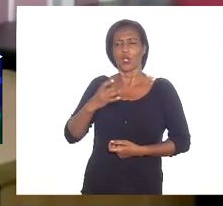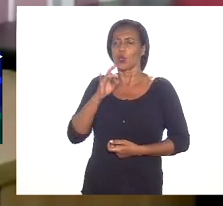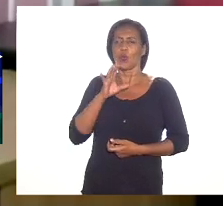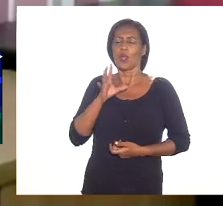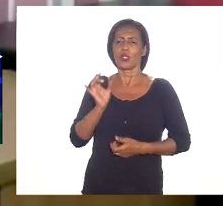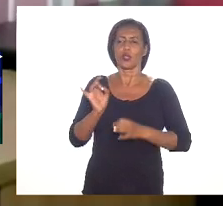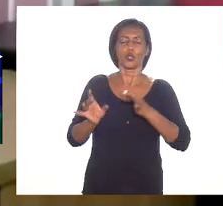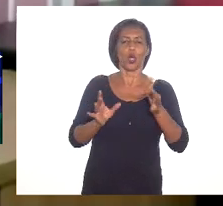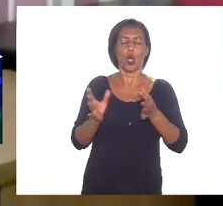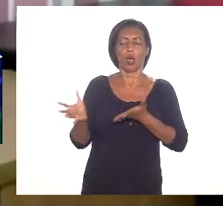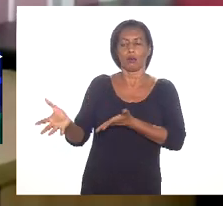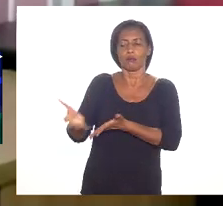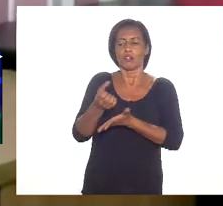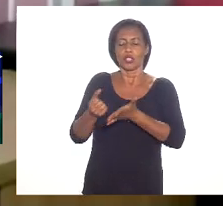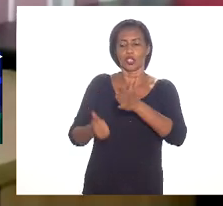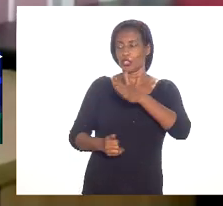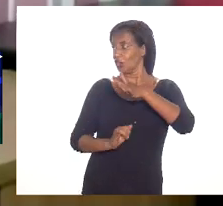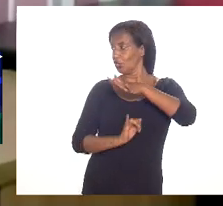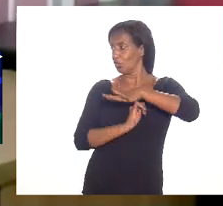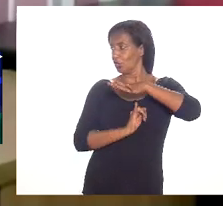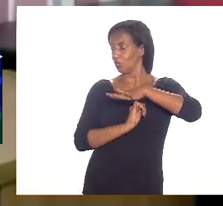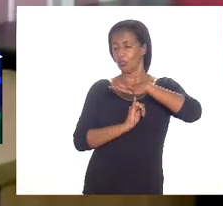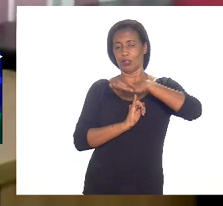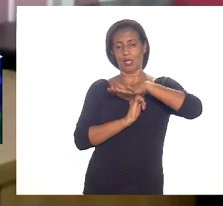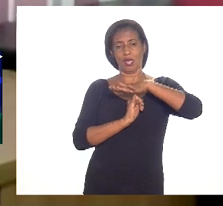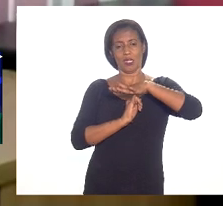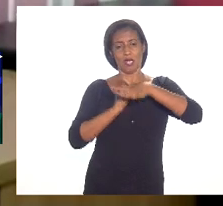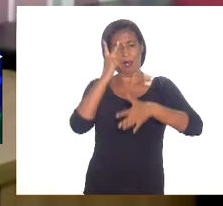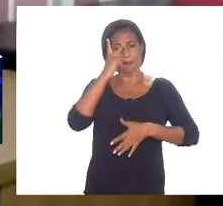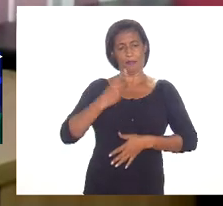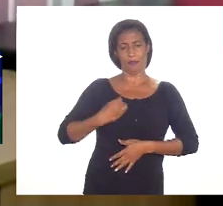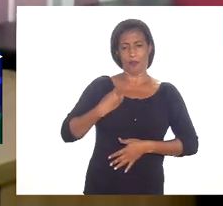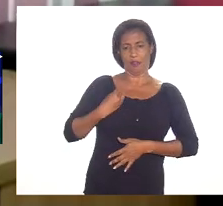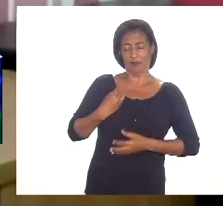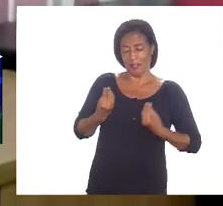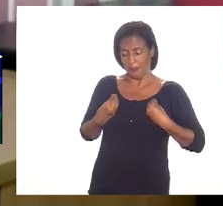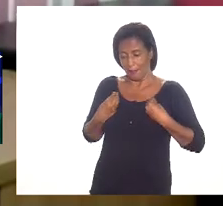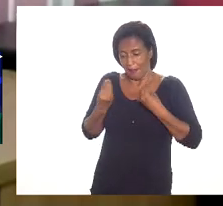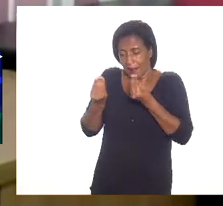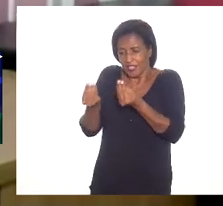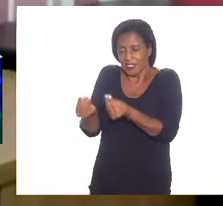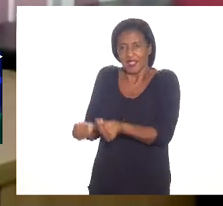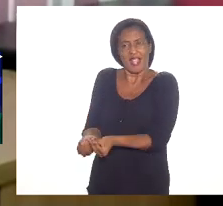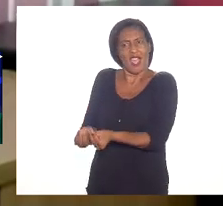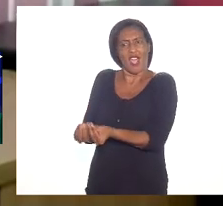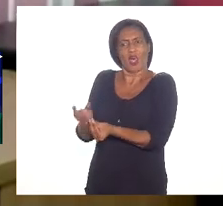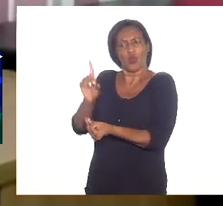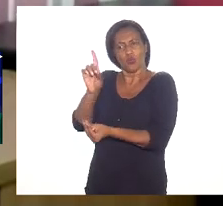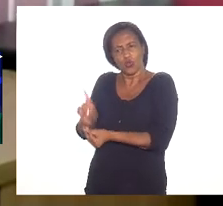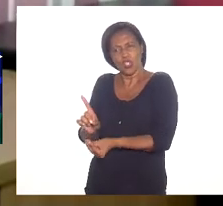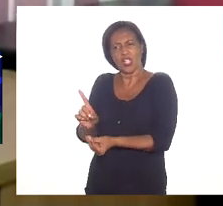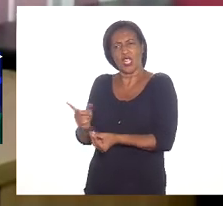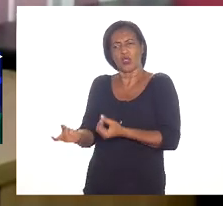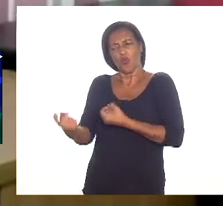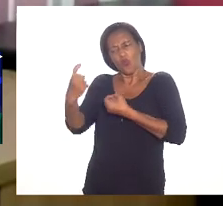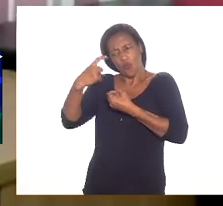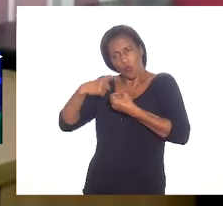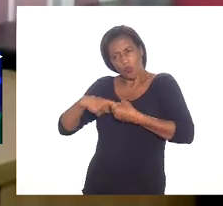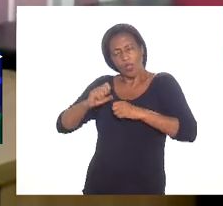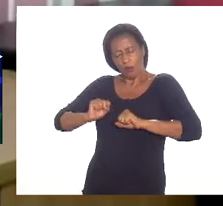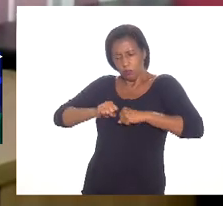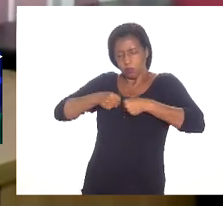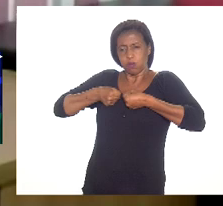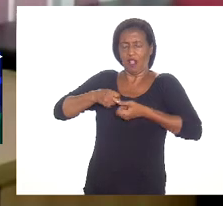não é institucionalizar para sempre essa população mais dali a Ele o direito de retomar as suas vidas e